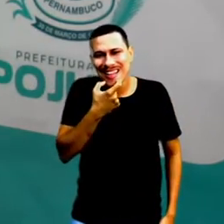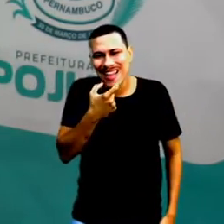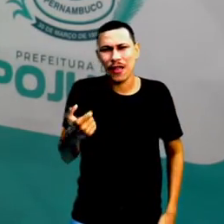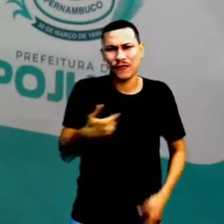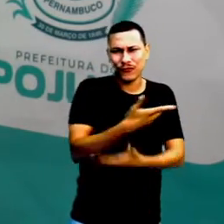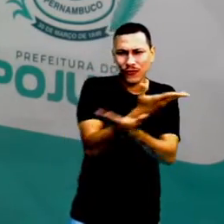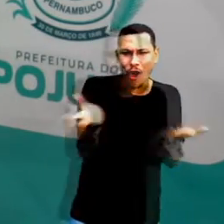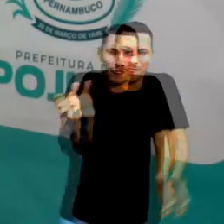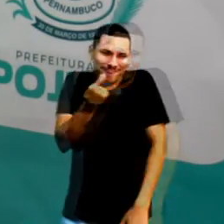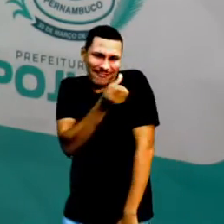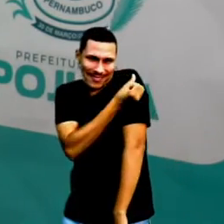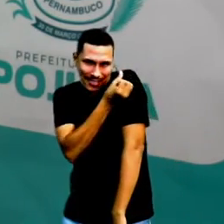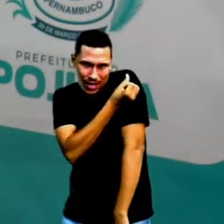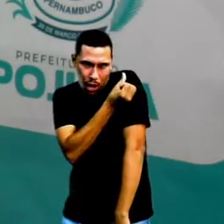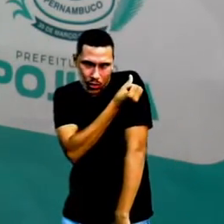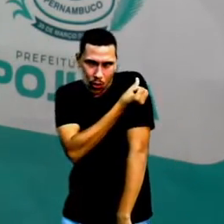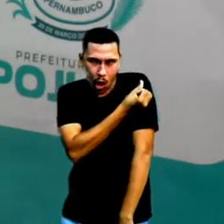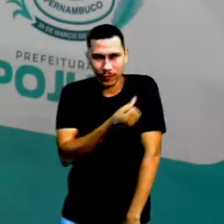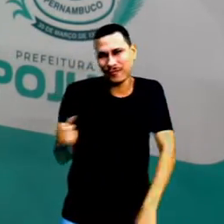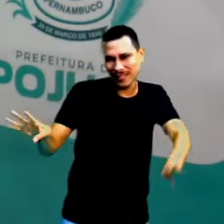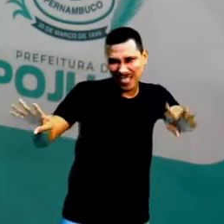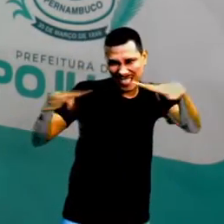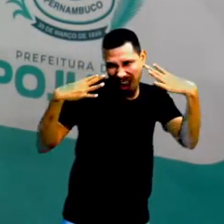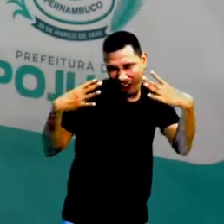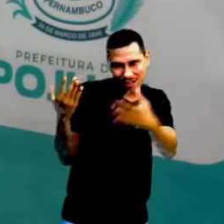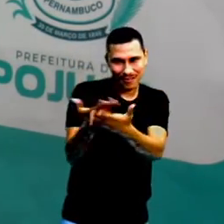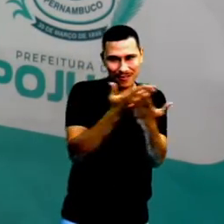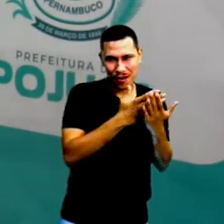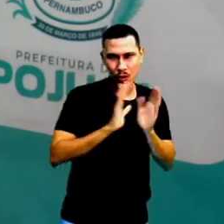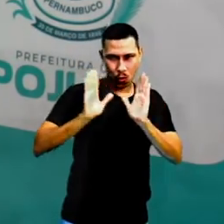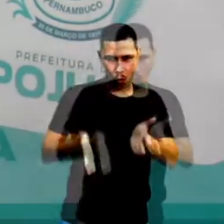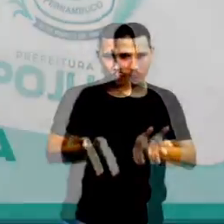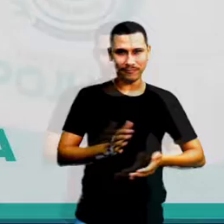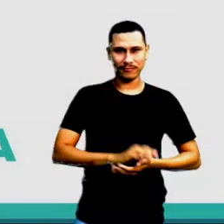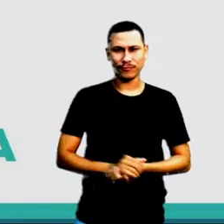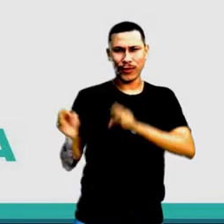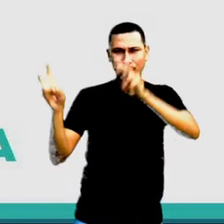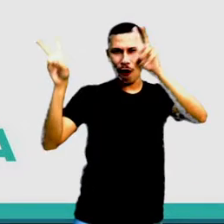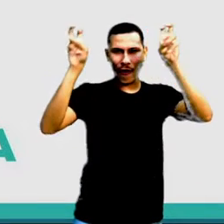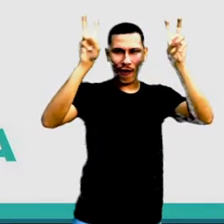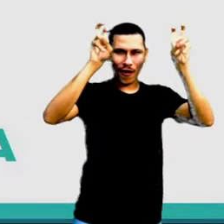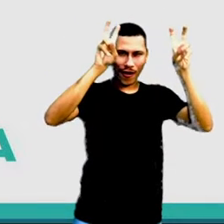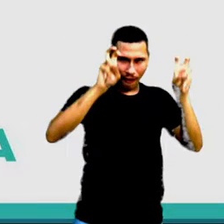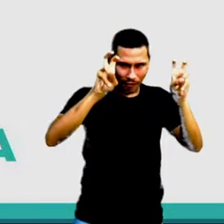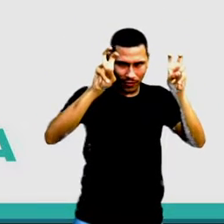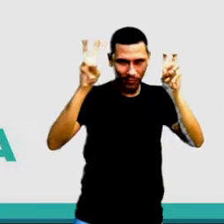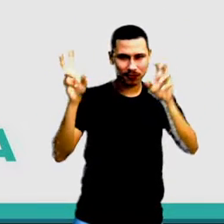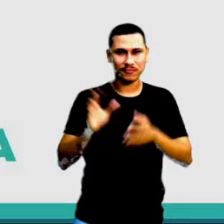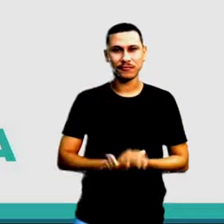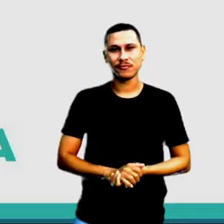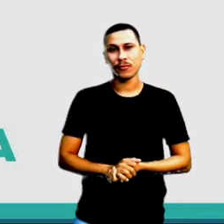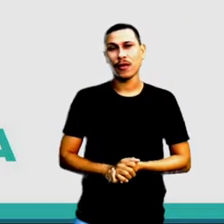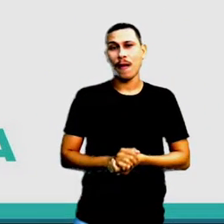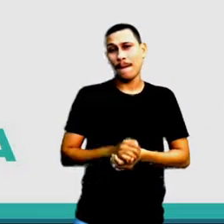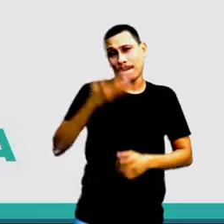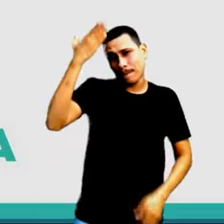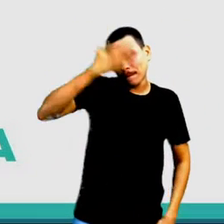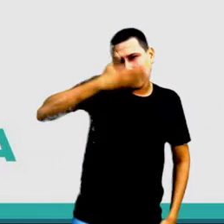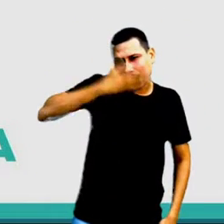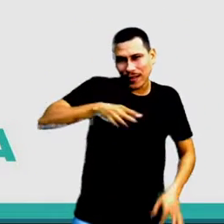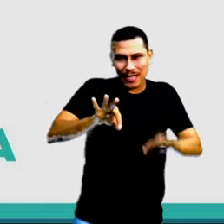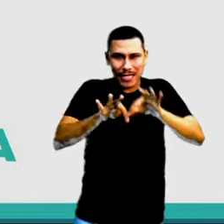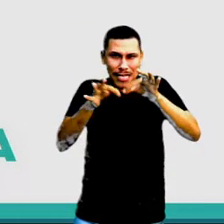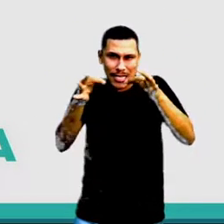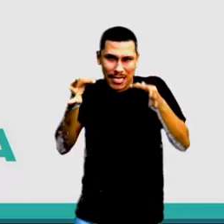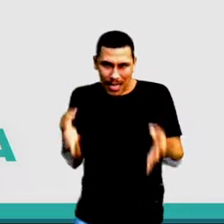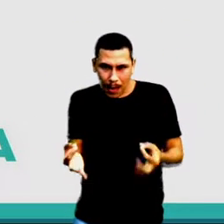alunos do sexto ano, prestem atenção na nossa aula de hoje, tá bom? O título da aula vai ser o Simple Present Questions